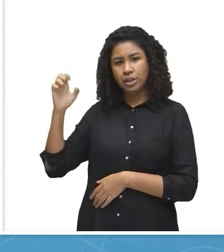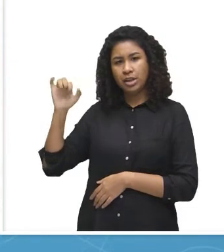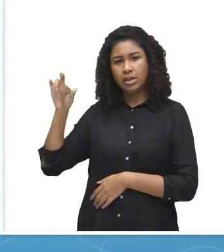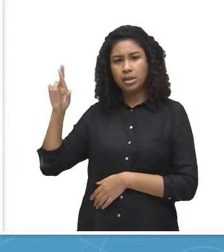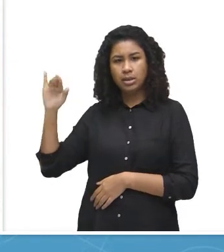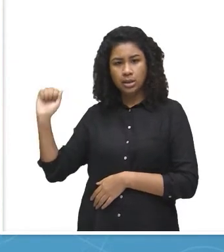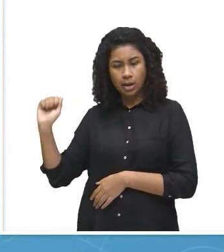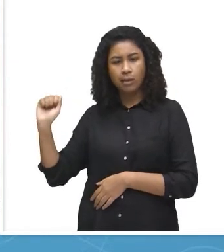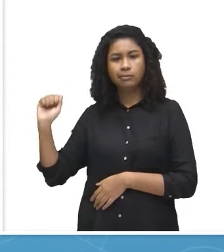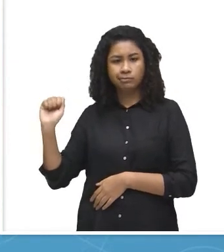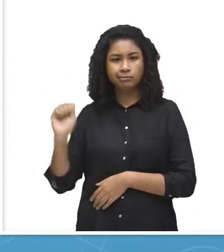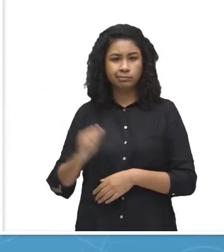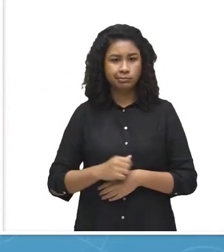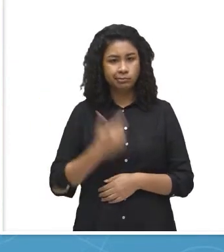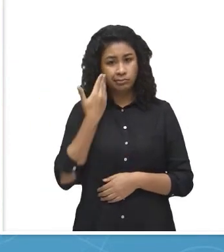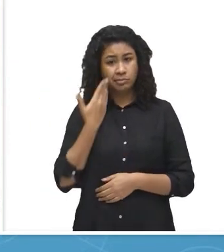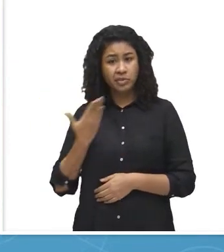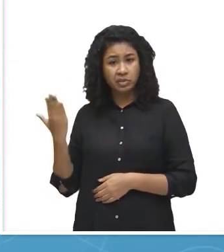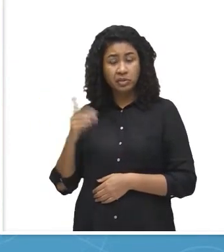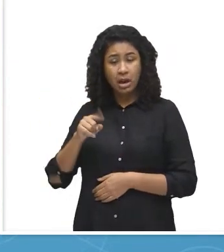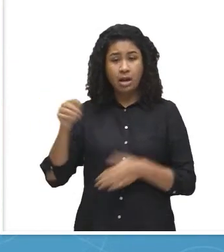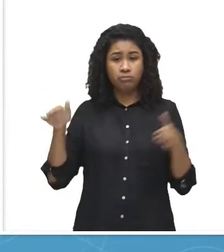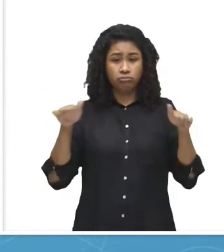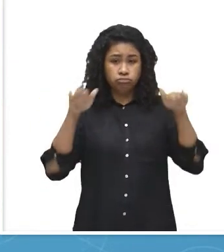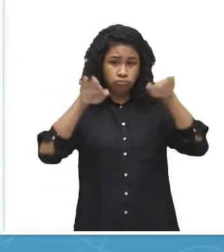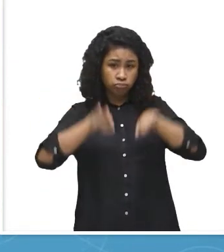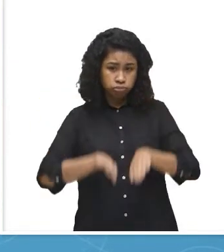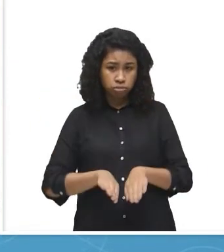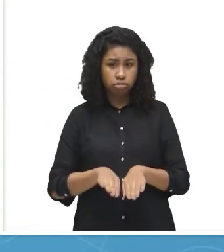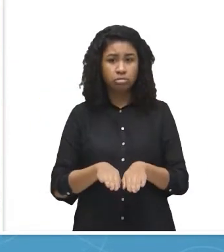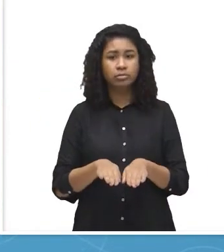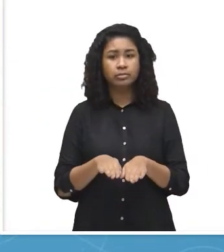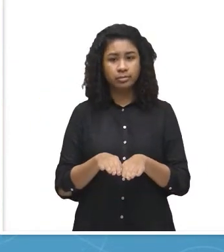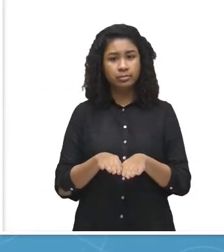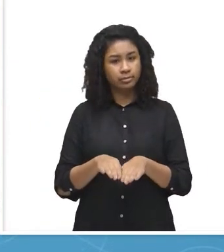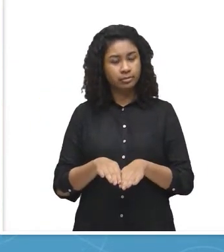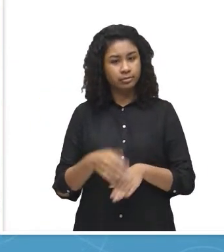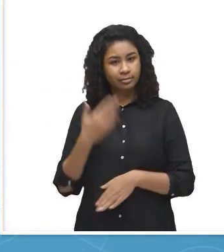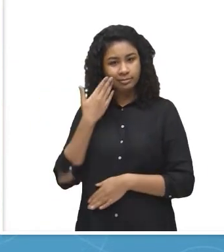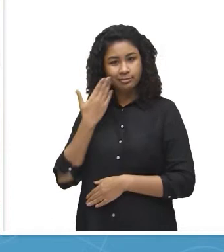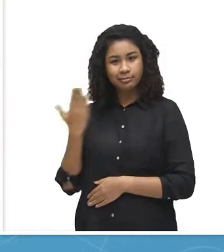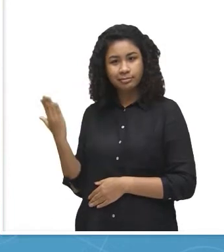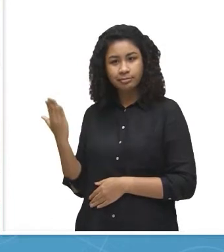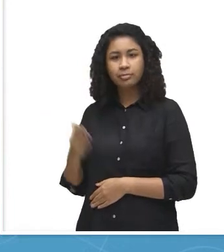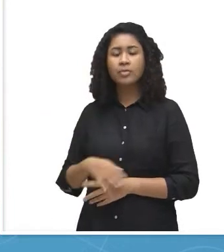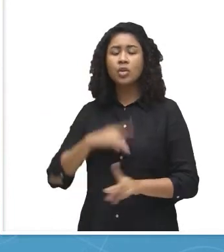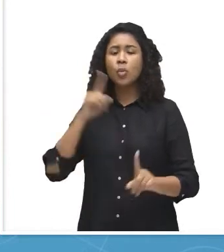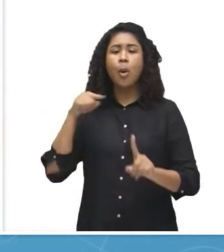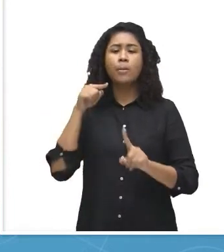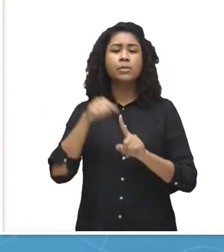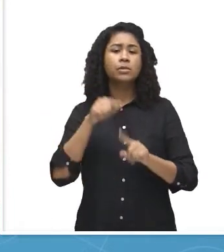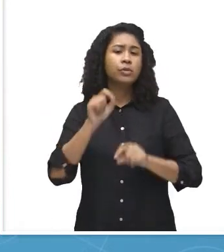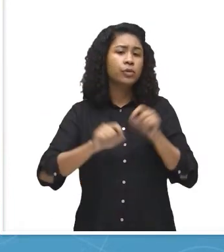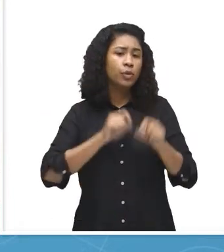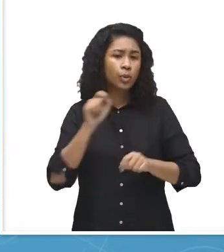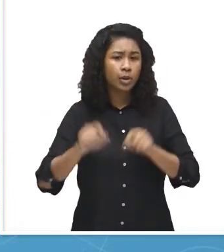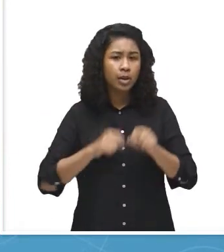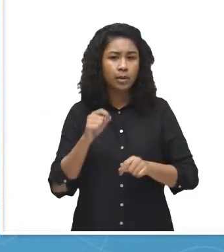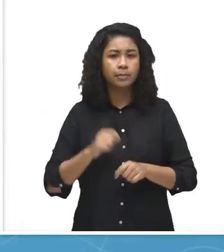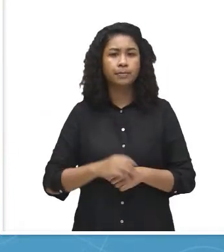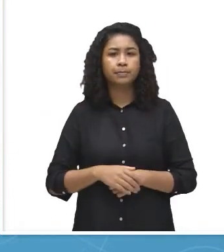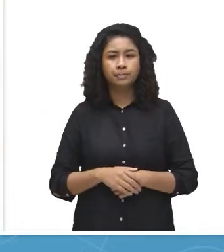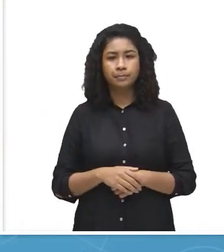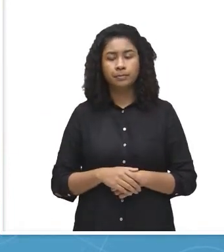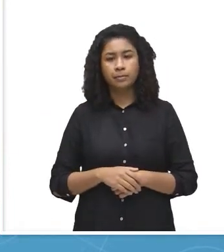que basicamente é um buraco escavado na terra, com a finalidade de fazer com que o exército marcasse o